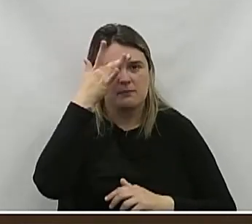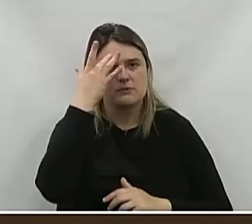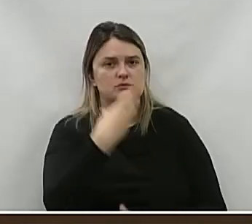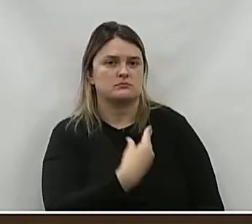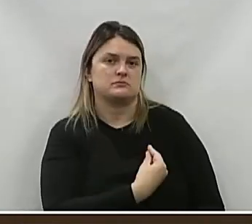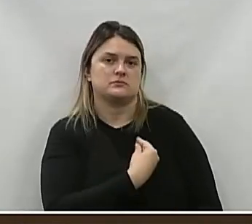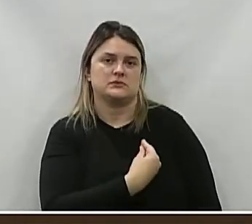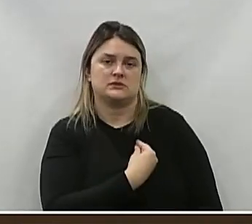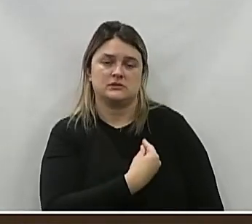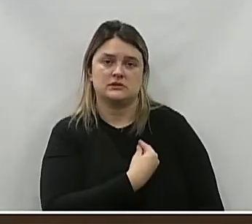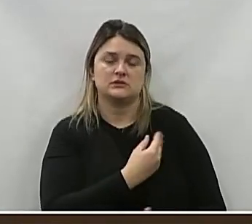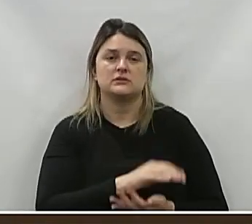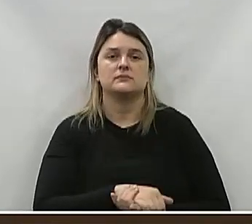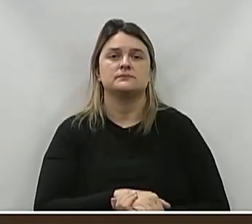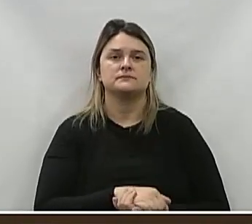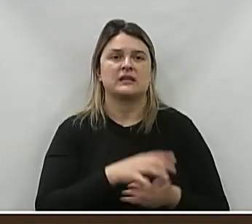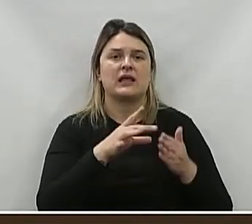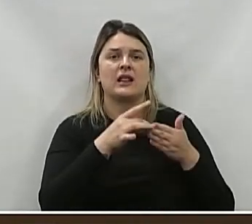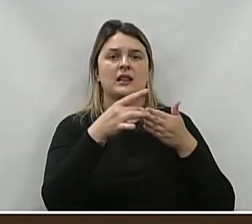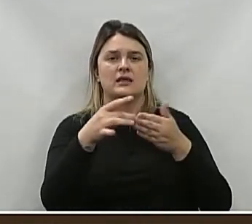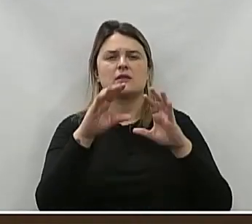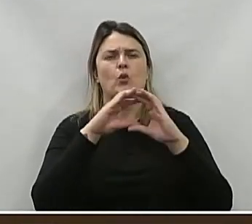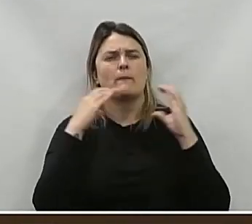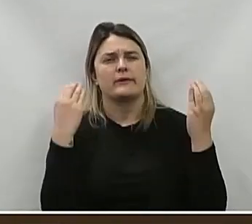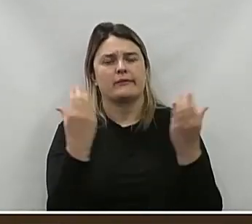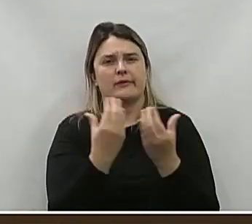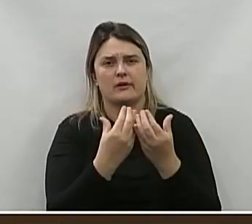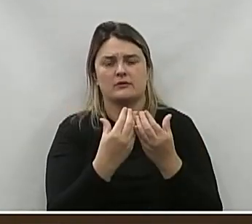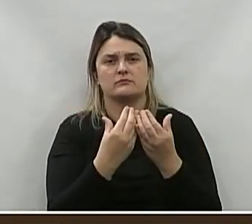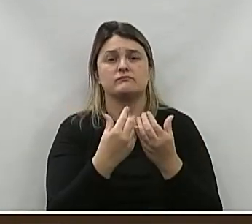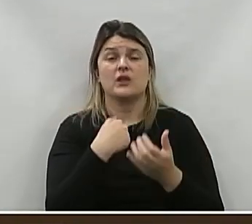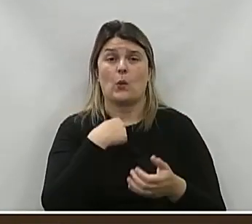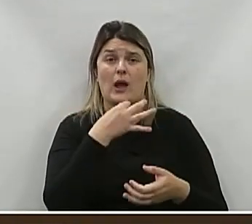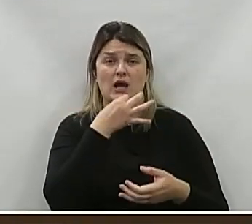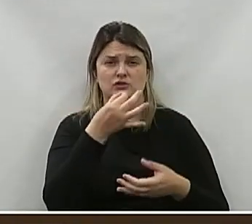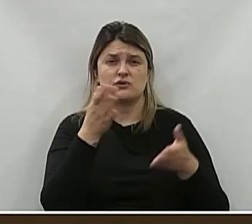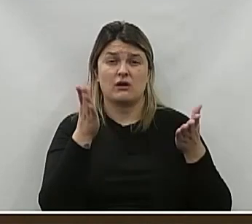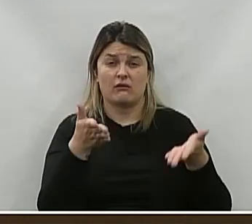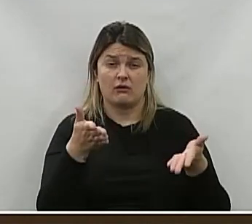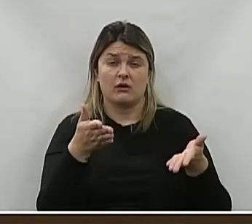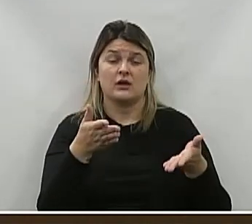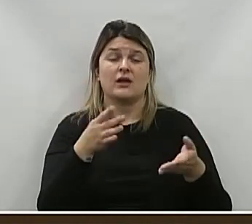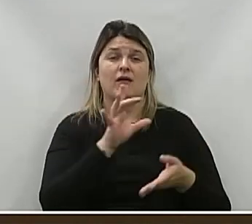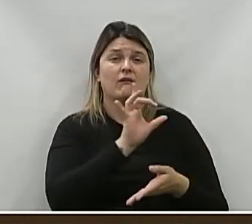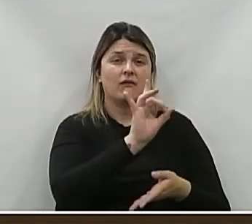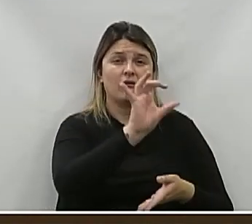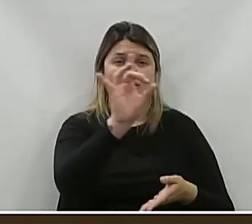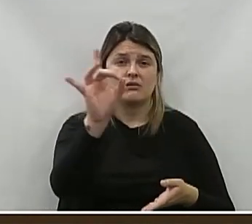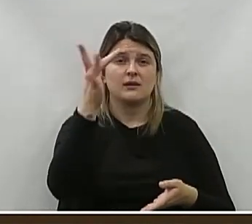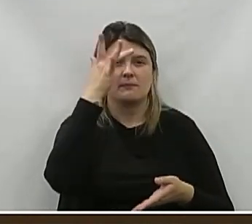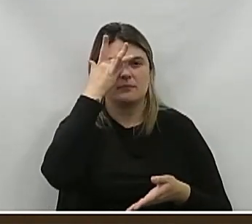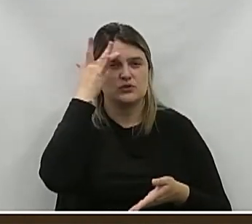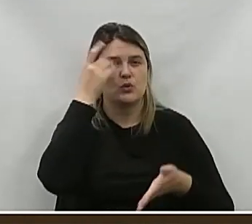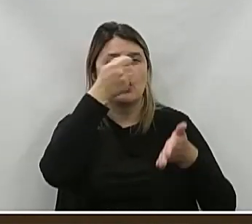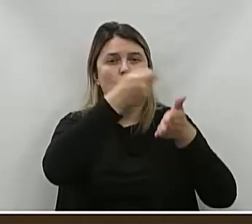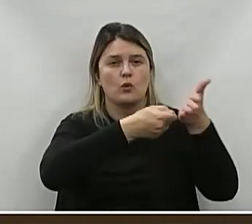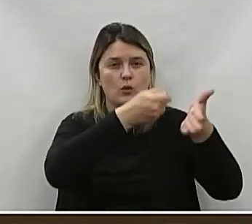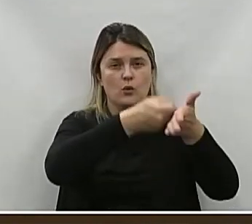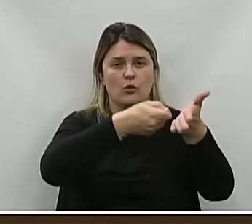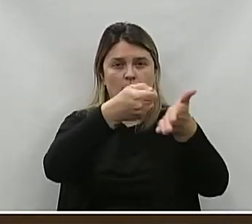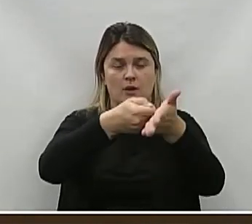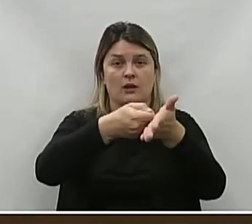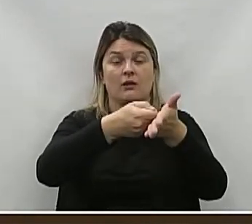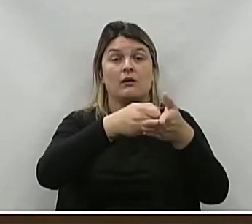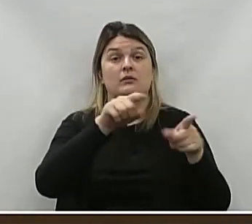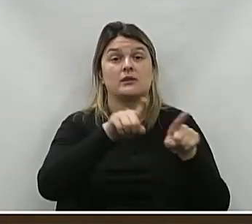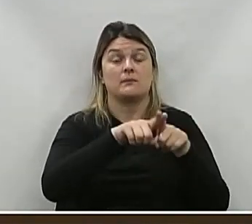tá aqui eh lideranças comunitárias tudo eu acho que agora é a hora de cada um ir lá cobrar também